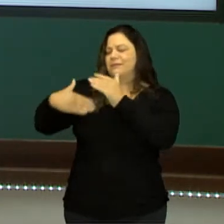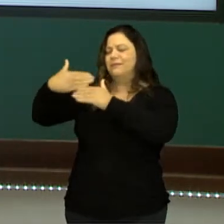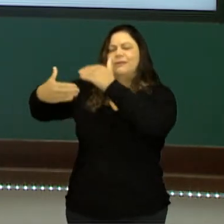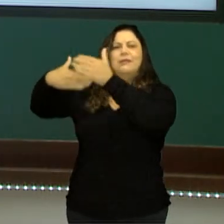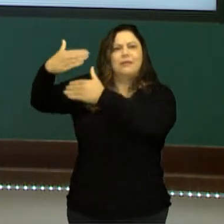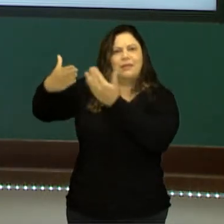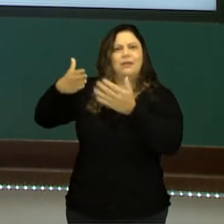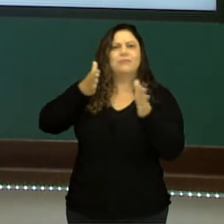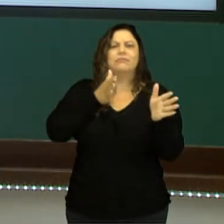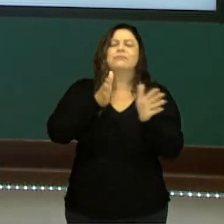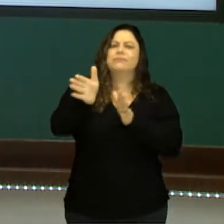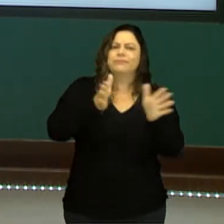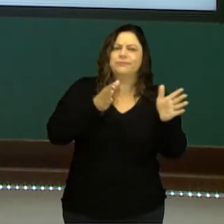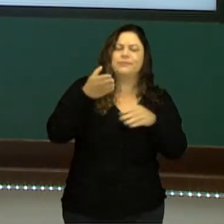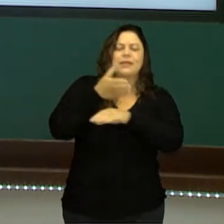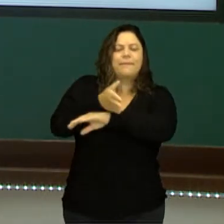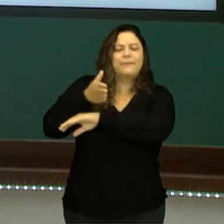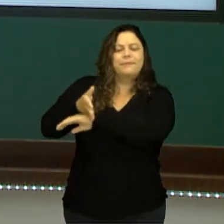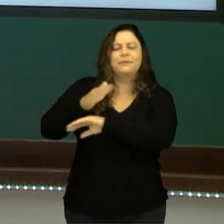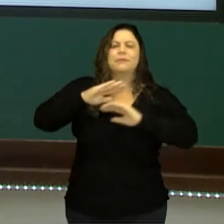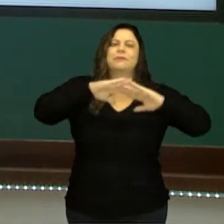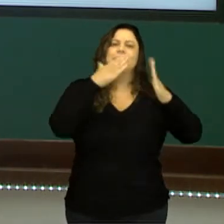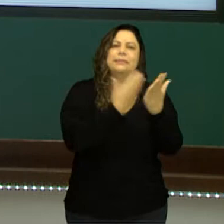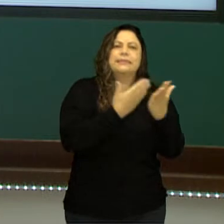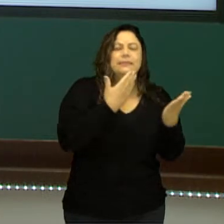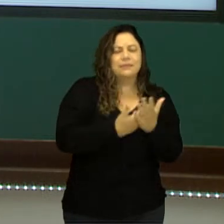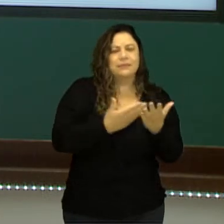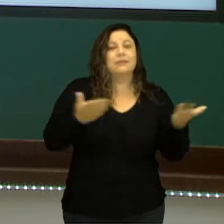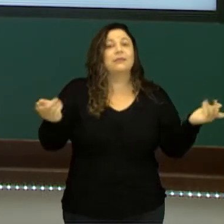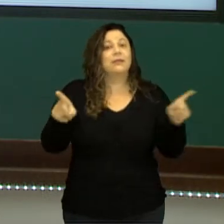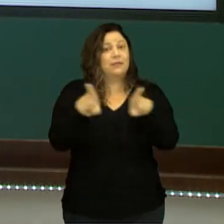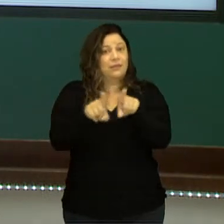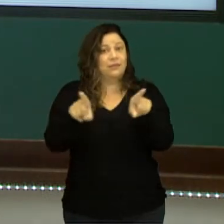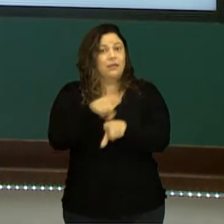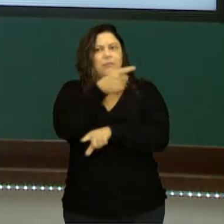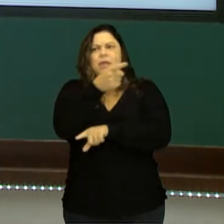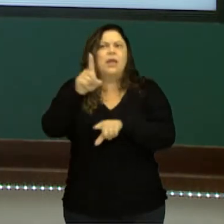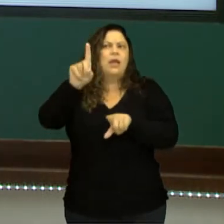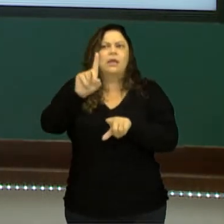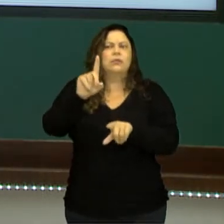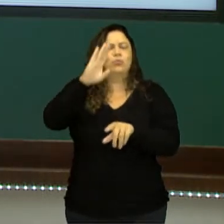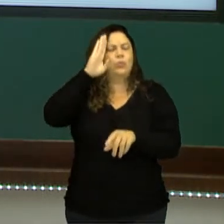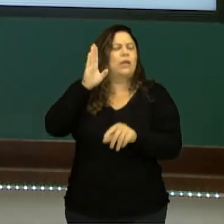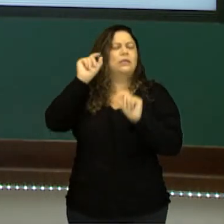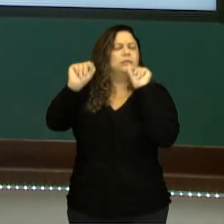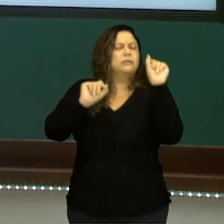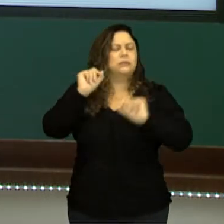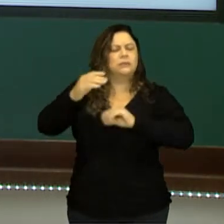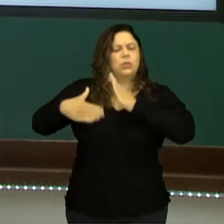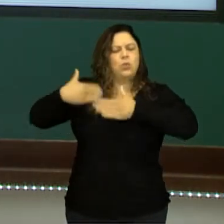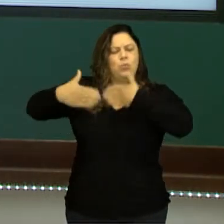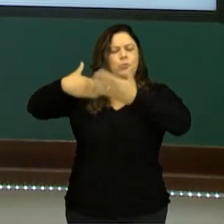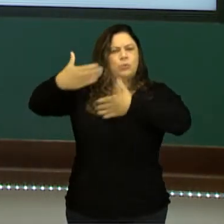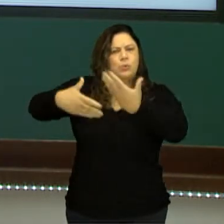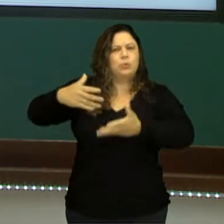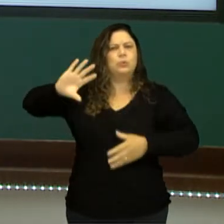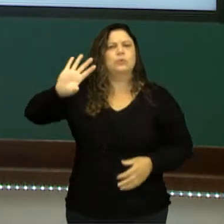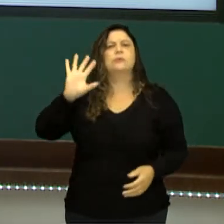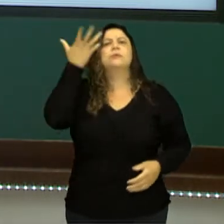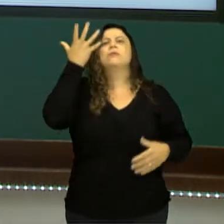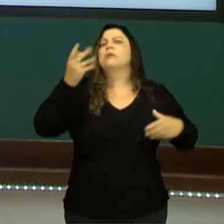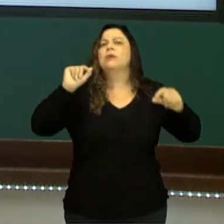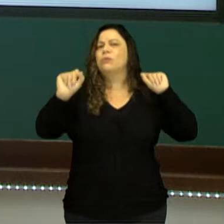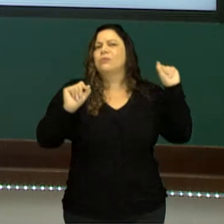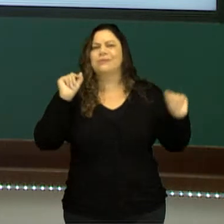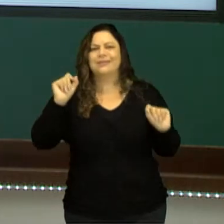precisa frequentar a escola, né? Ainda assim, não significa, né, que o aprendizado é um processo que ocorre da mesma